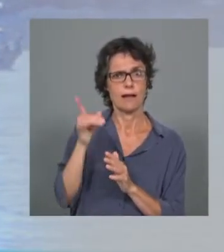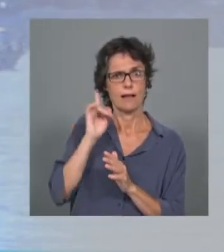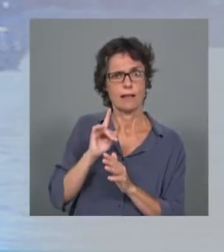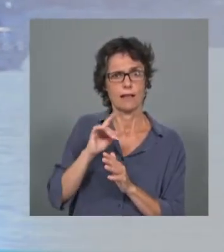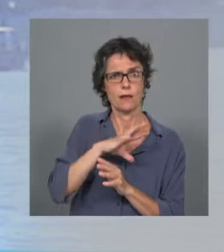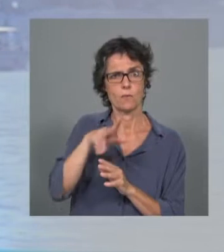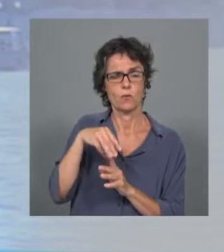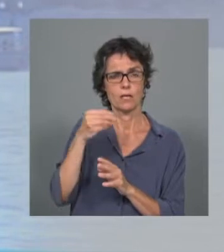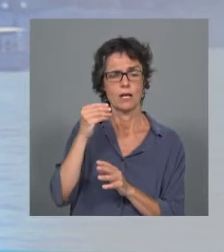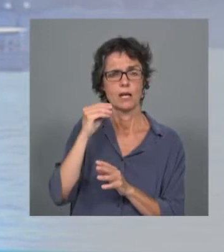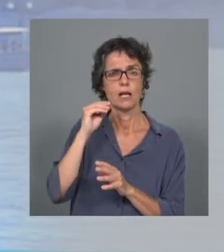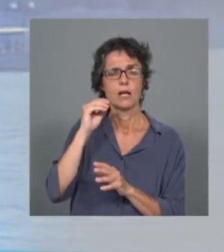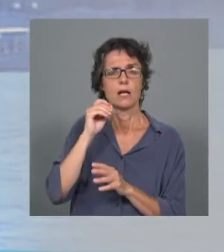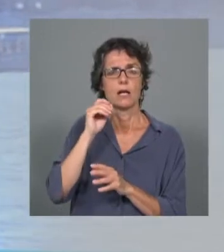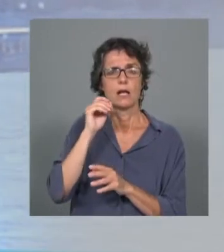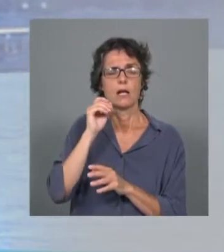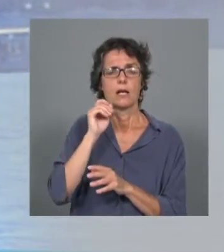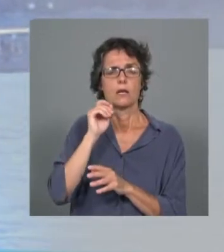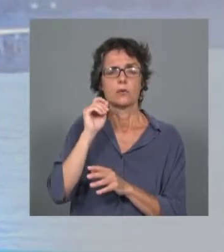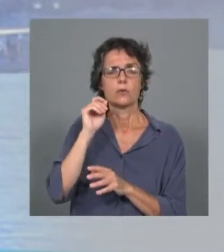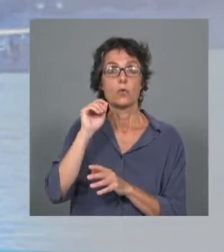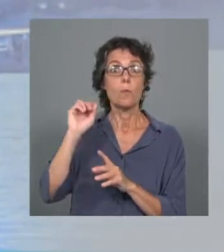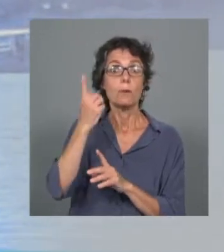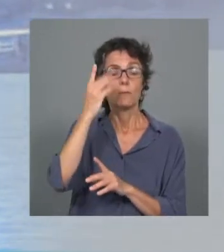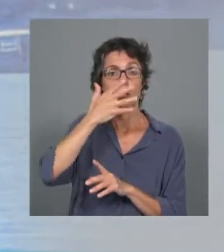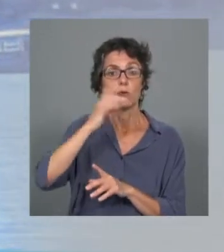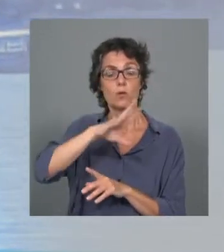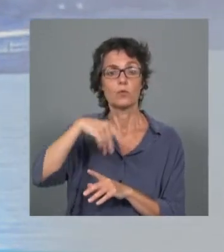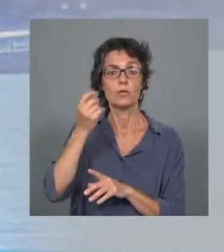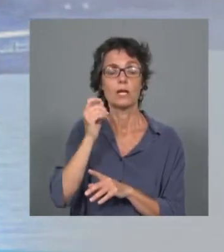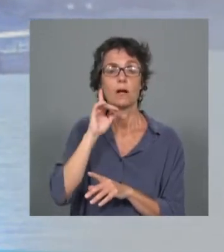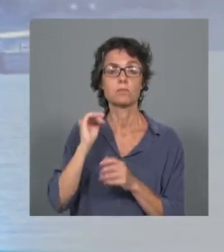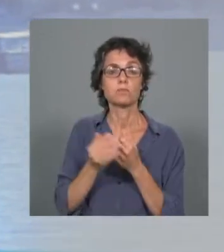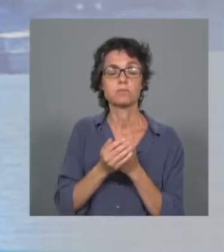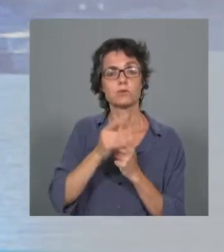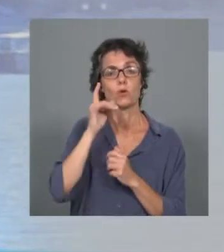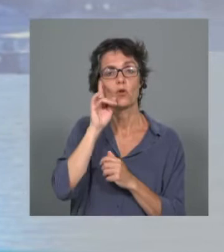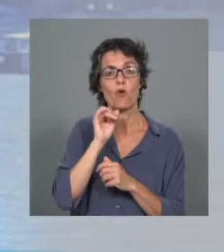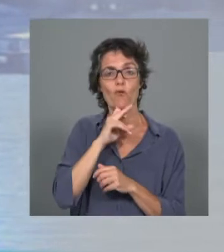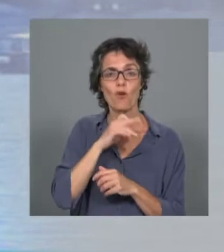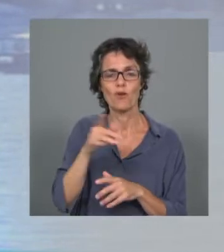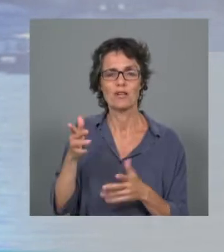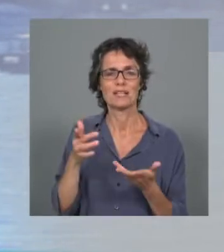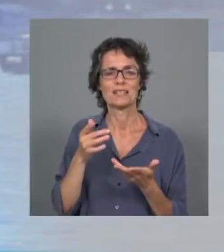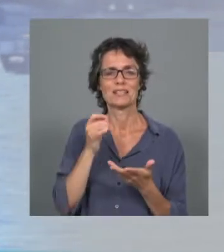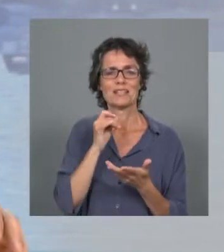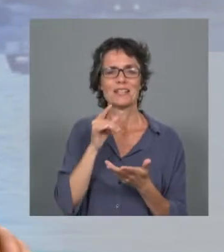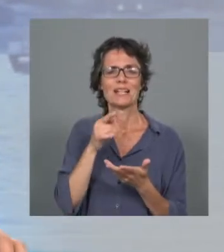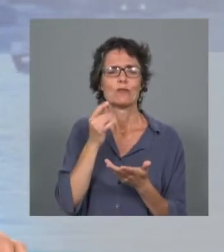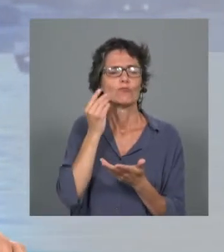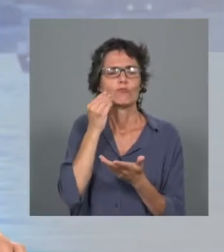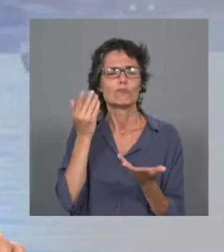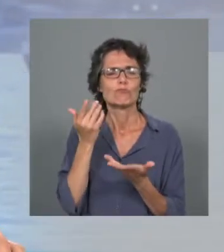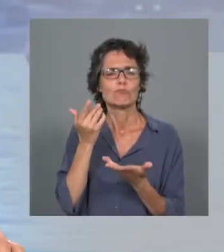dos Idosos e dos Avós, o primeiro Dia Mundial proposto pelo Papa Francisco. Que marca tem deste pontificado, da